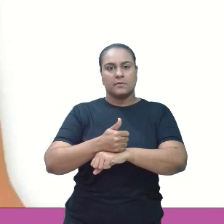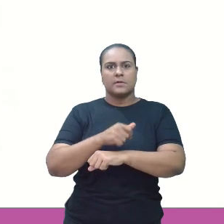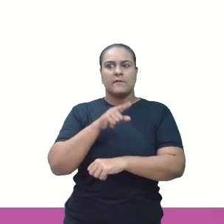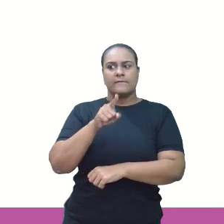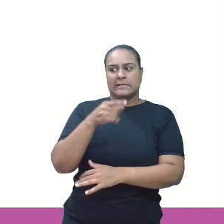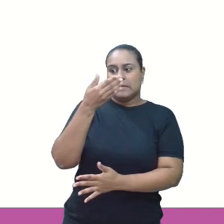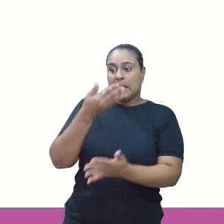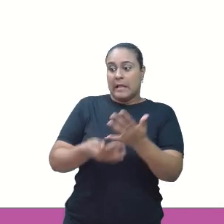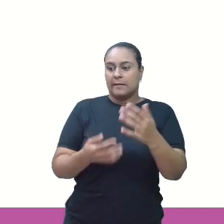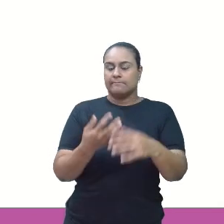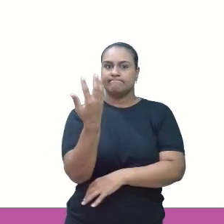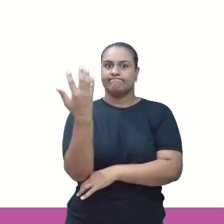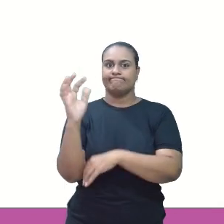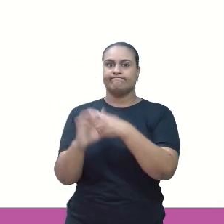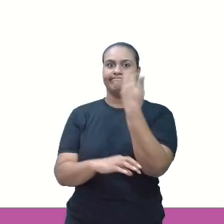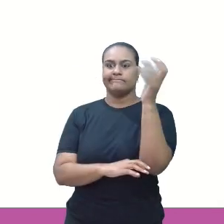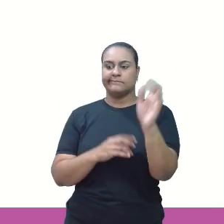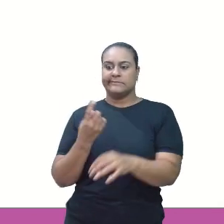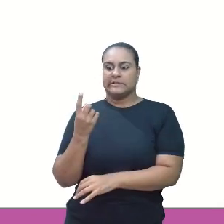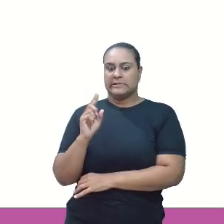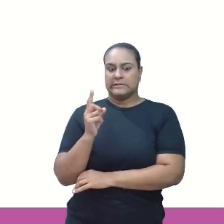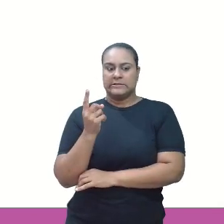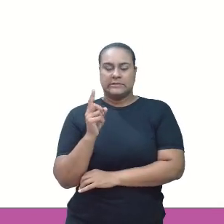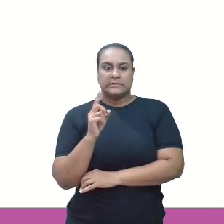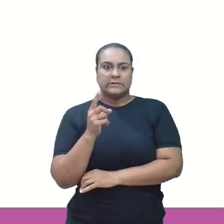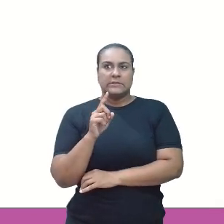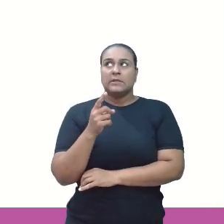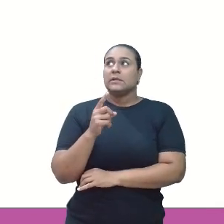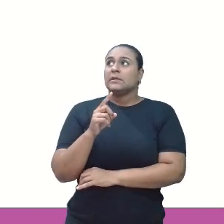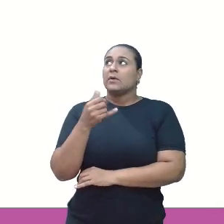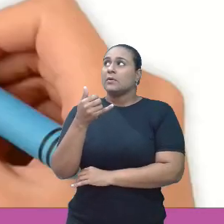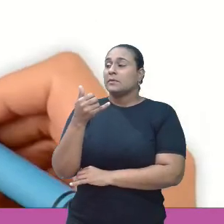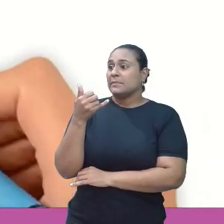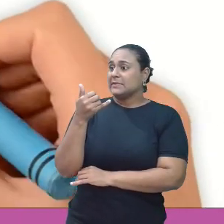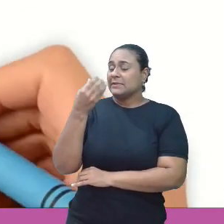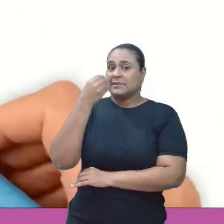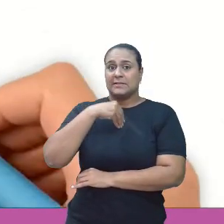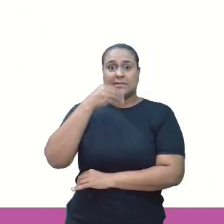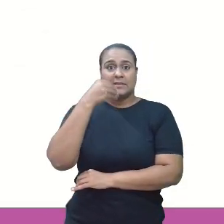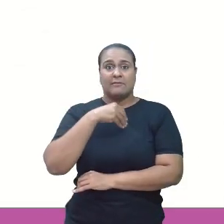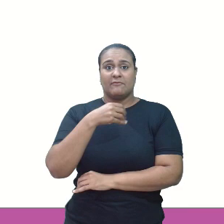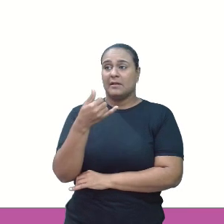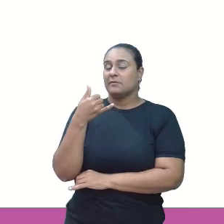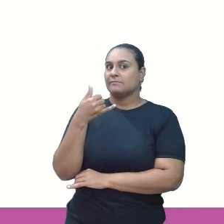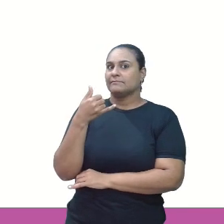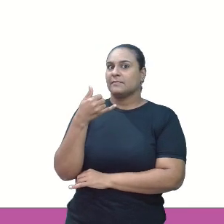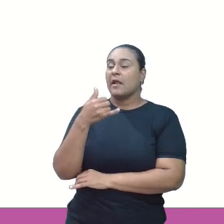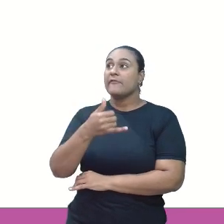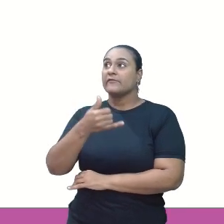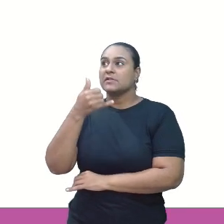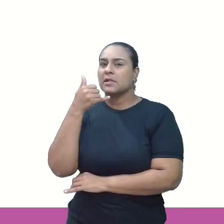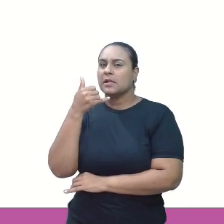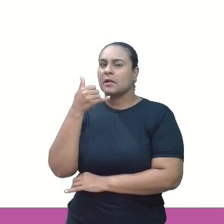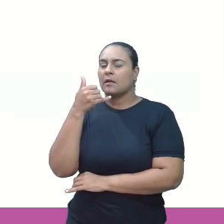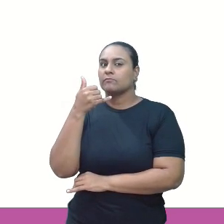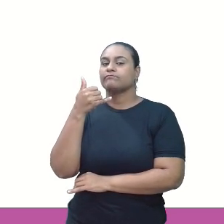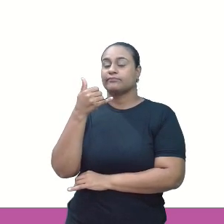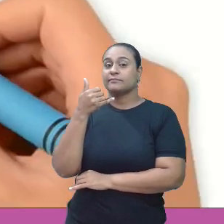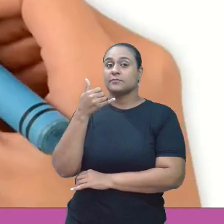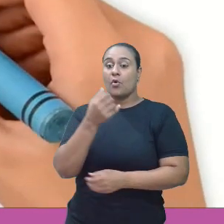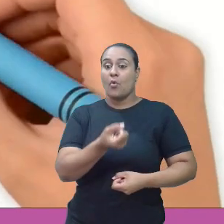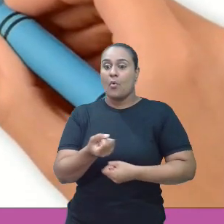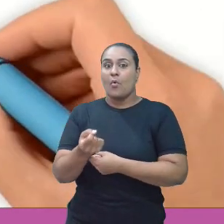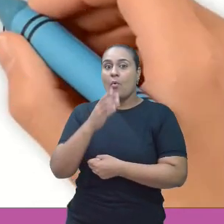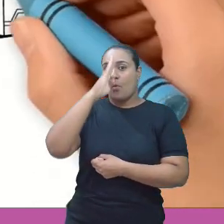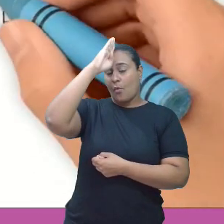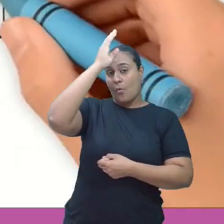em uma floresta. Você consegue um sinal fraco e liga para uma equipe de resgate. Os bombeiros sabem que você está